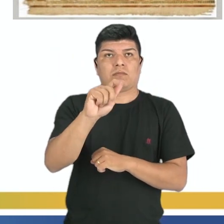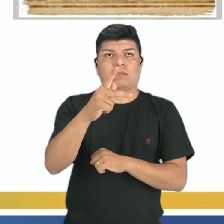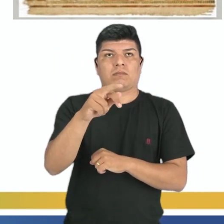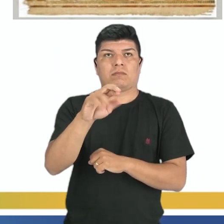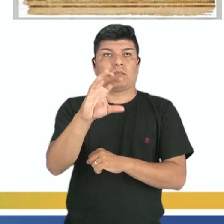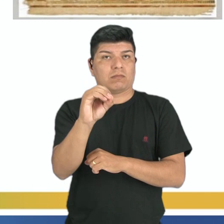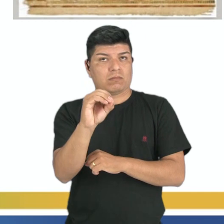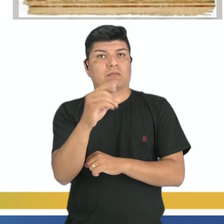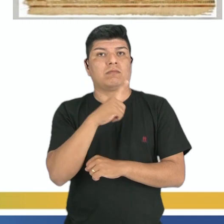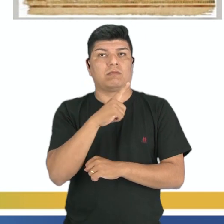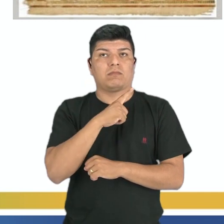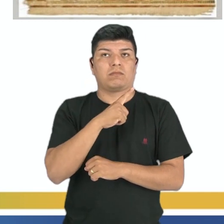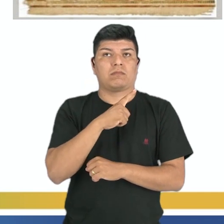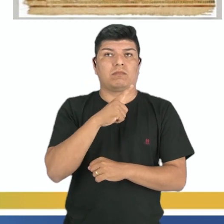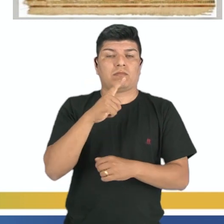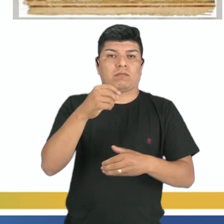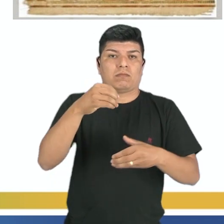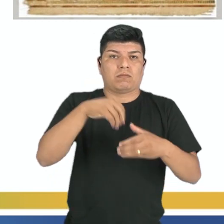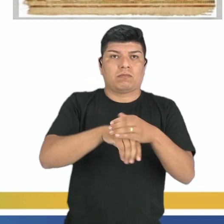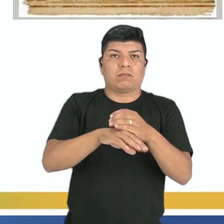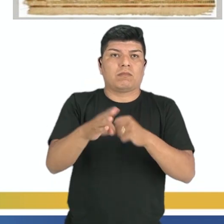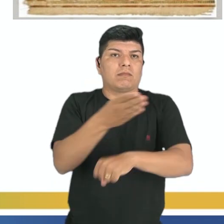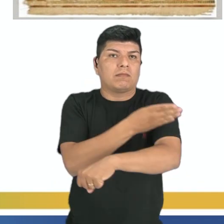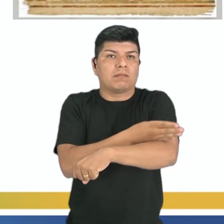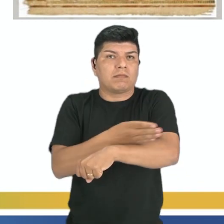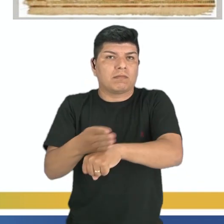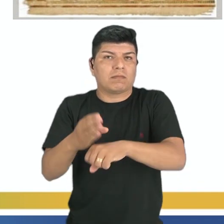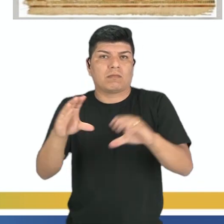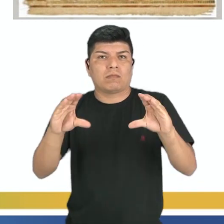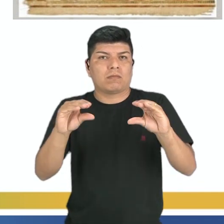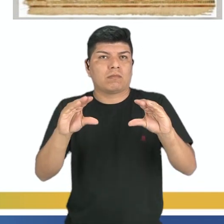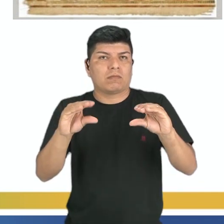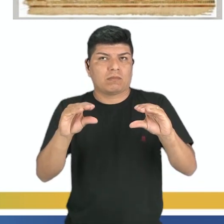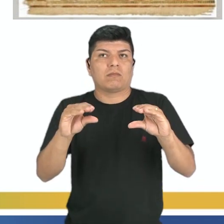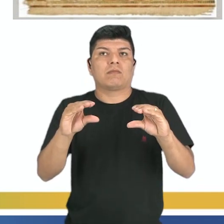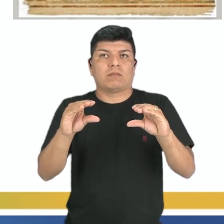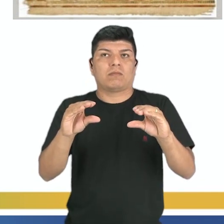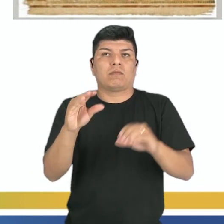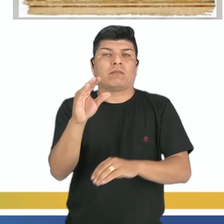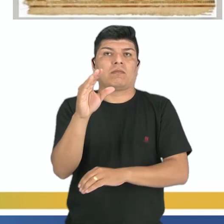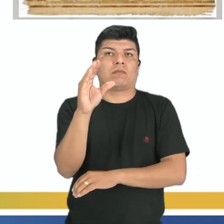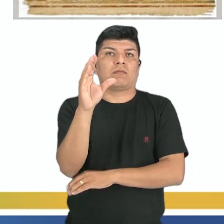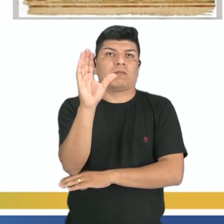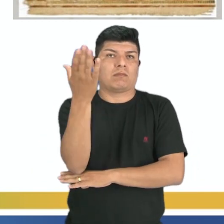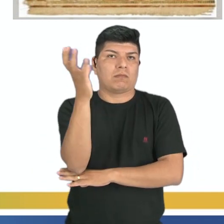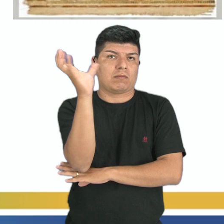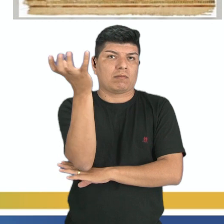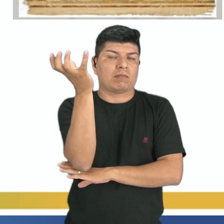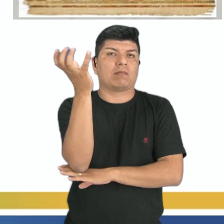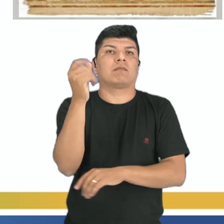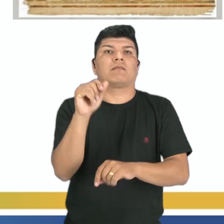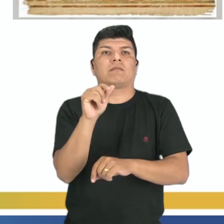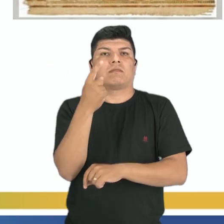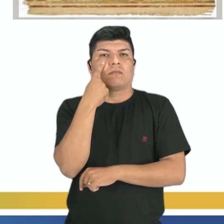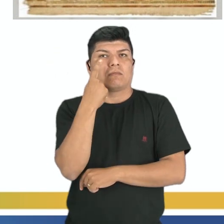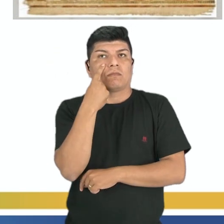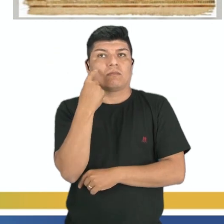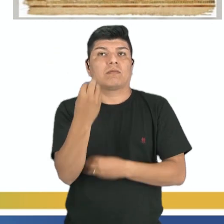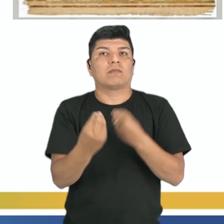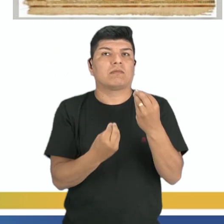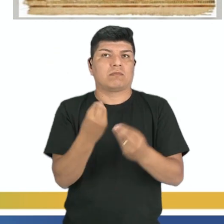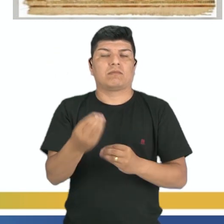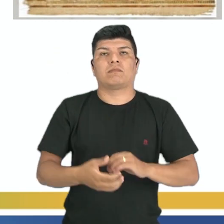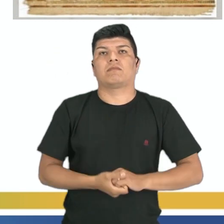obtido utilizando a parte interna, branca, né, e esponjosa do caule do papiro, no caso a planta, né? Observe lá como é que ele é,